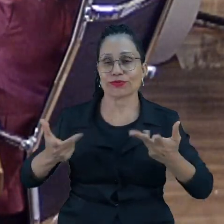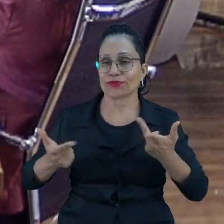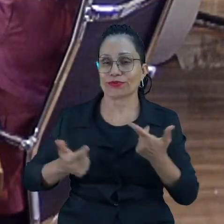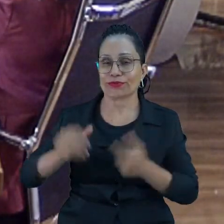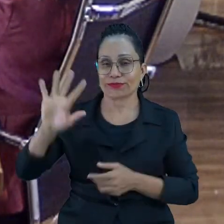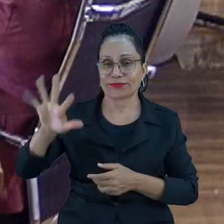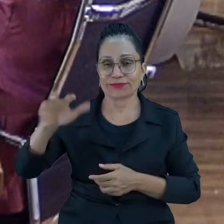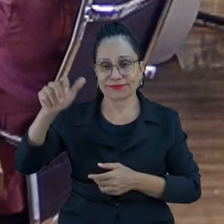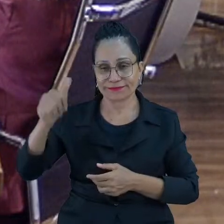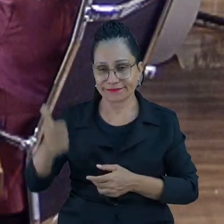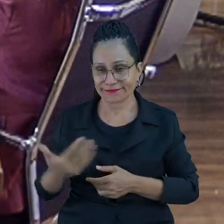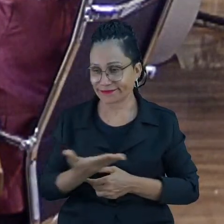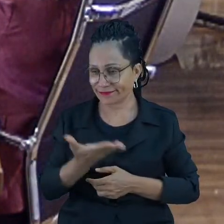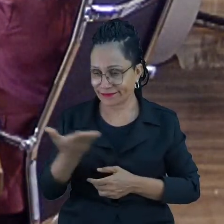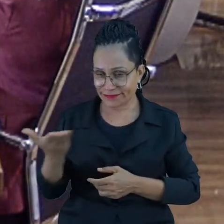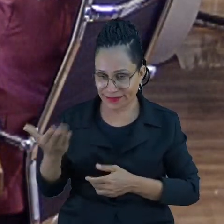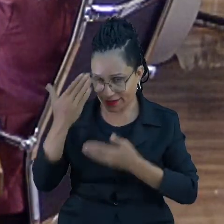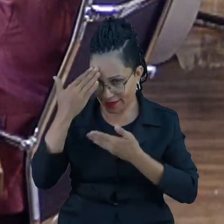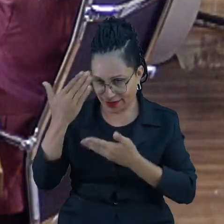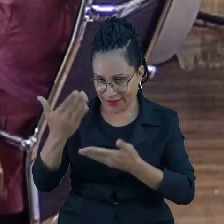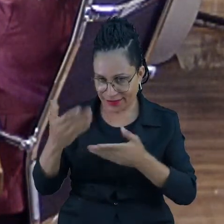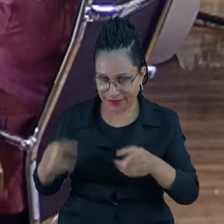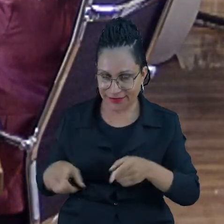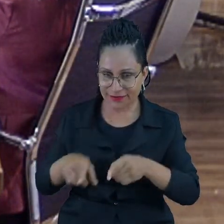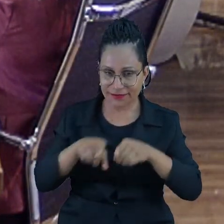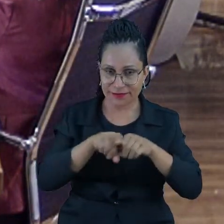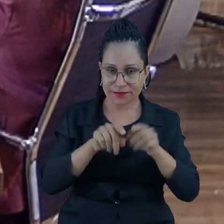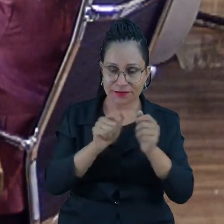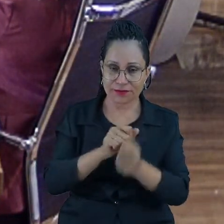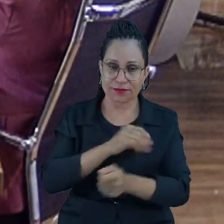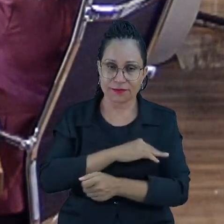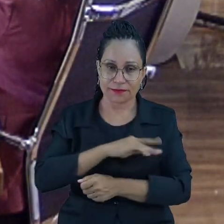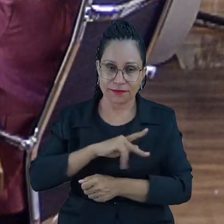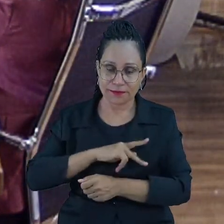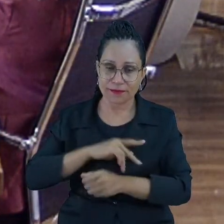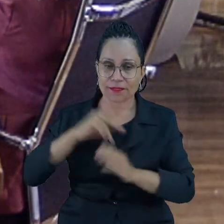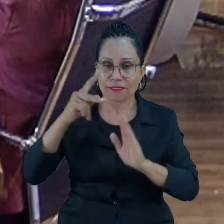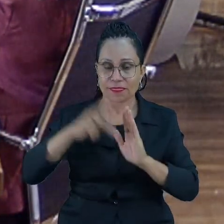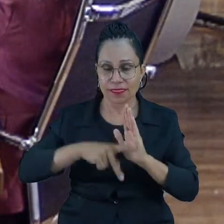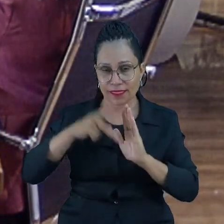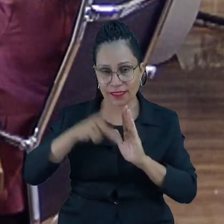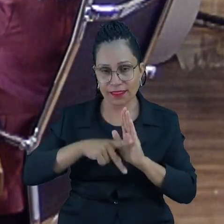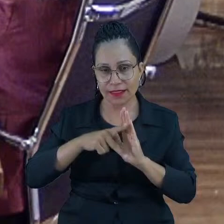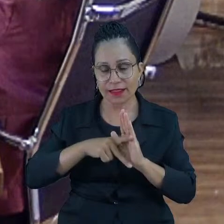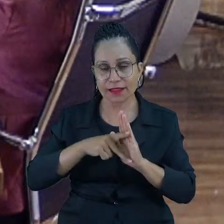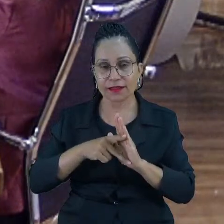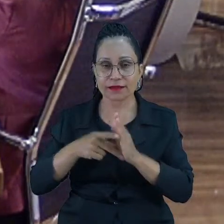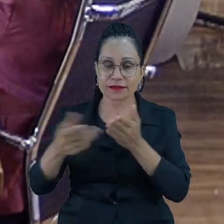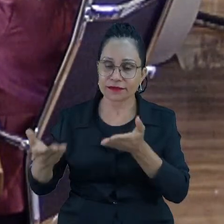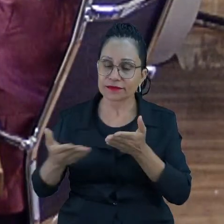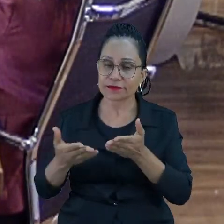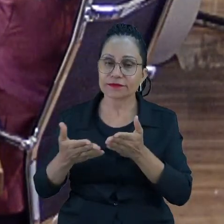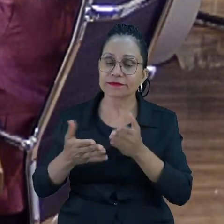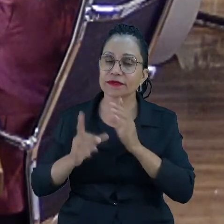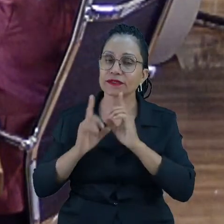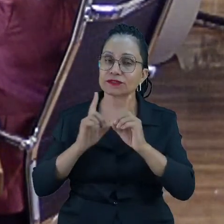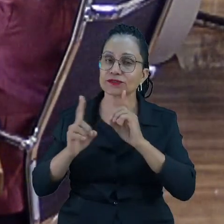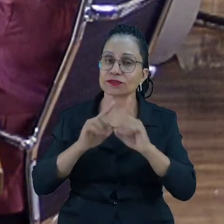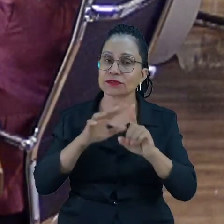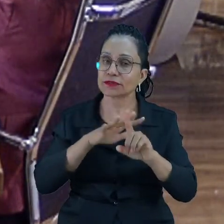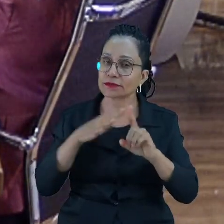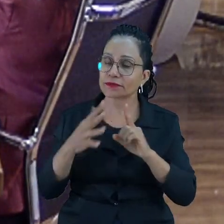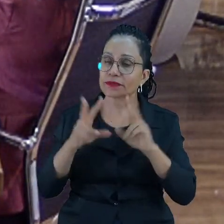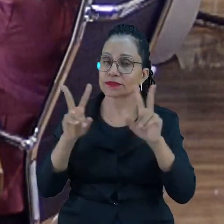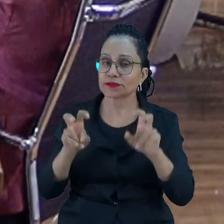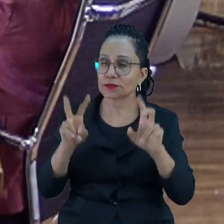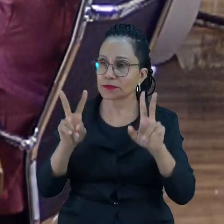dizer, né, agradecer pela essa parceria também com o Ministério Público por esse projeto, que é justamente vir aqui e dialogar com a sociedade sobre esses